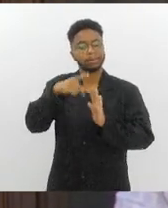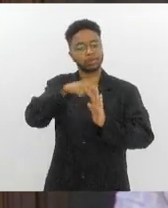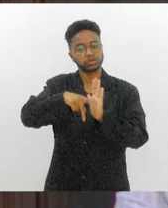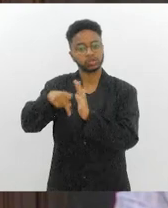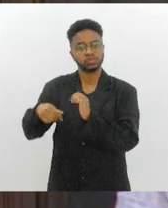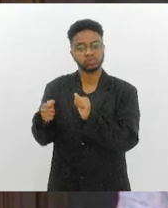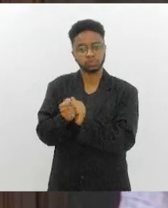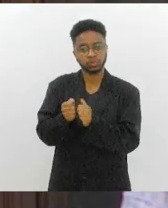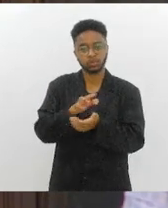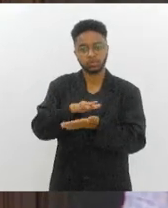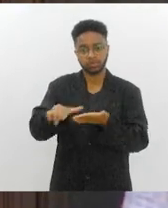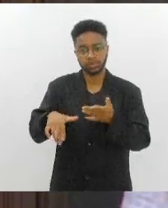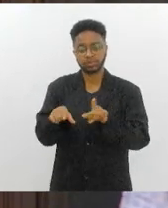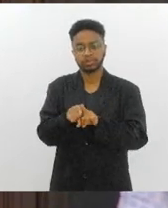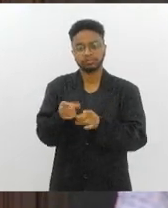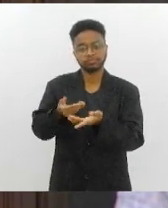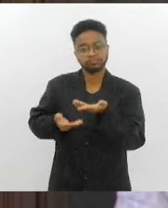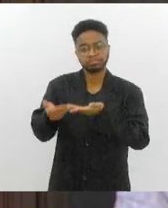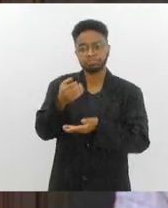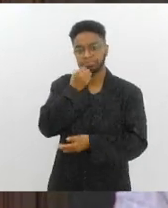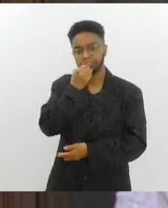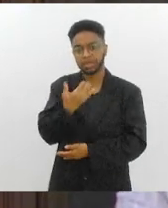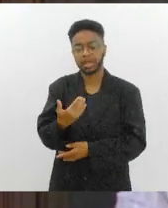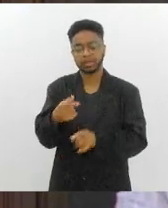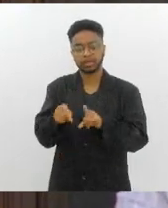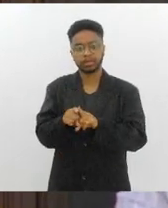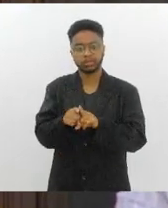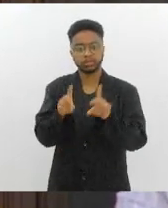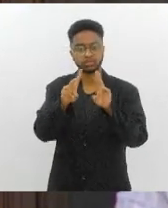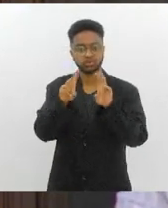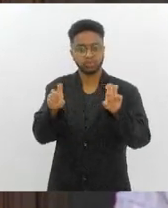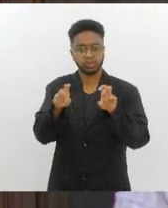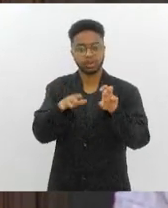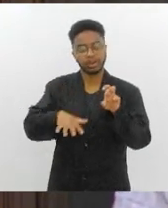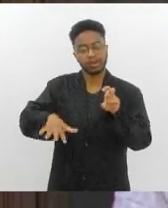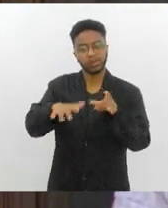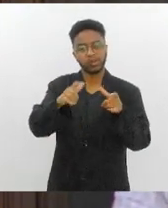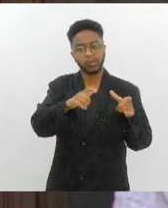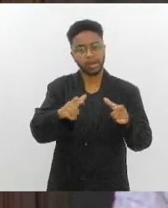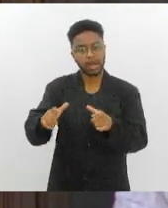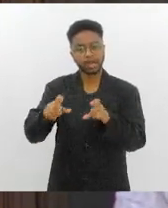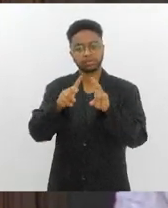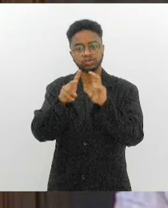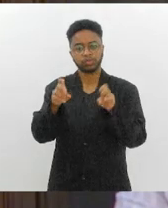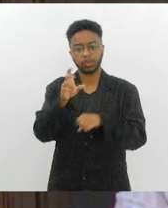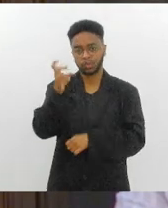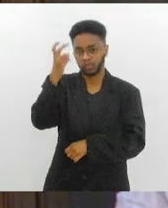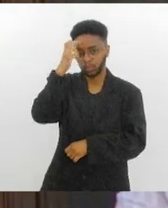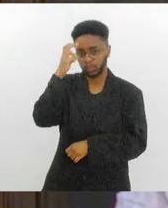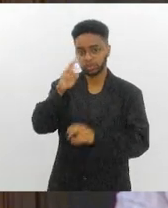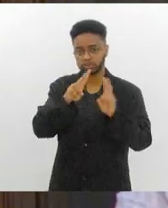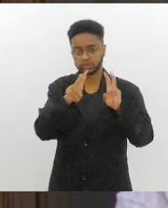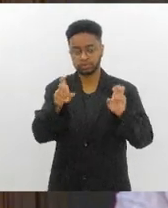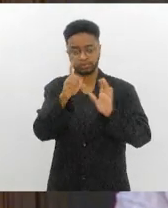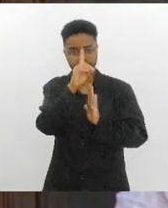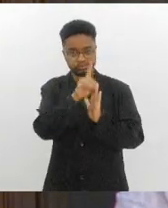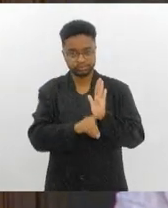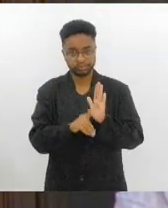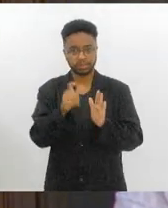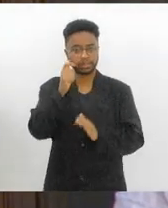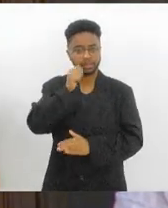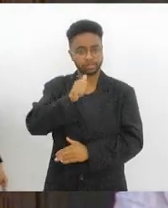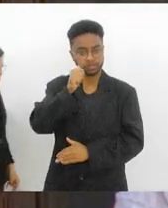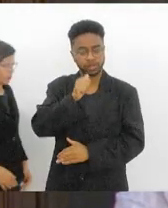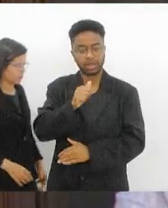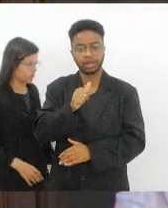conjuntos em relação à questão da terra, da cultura, dos direitos das mulheres, do